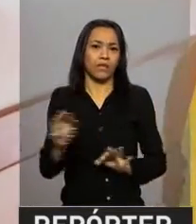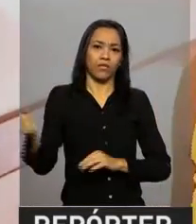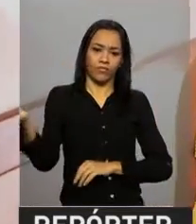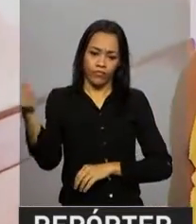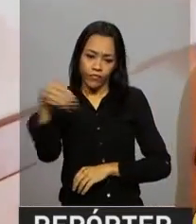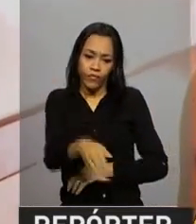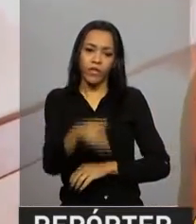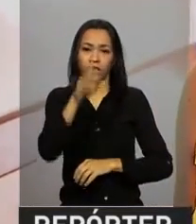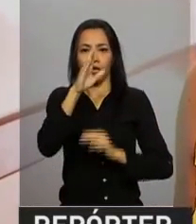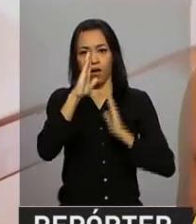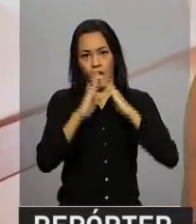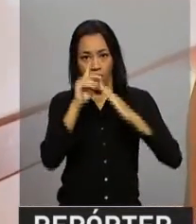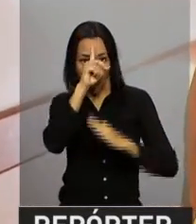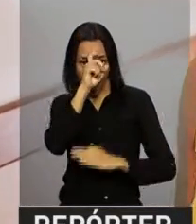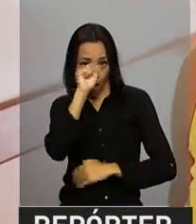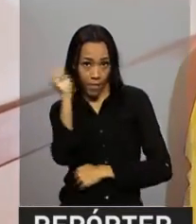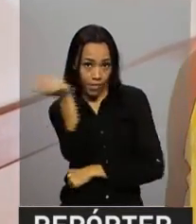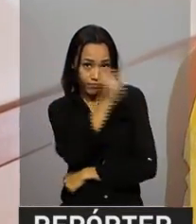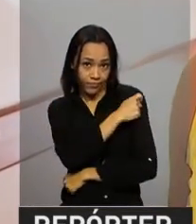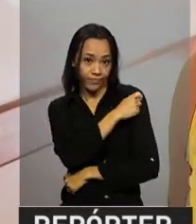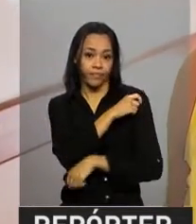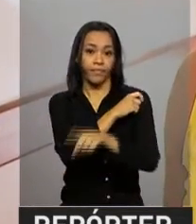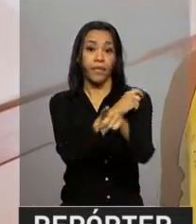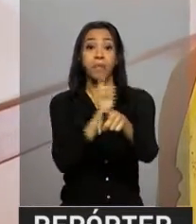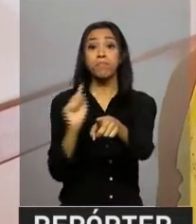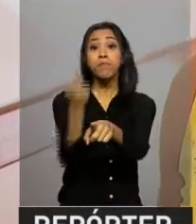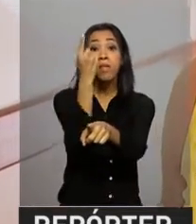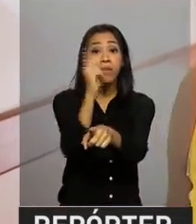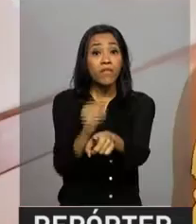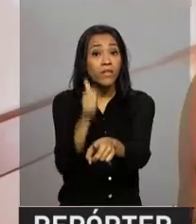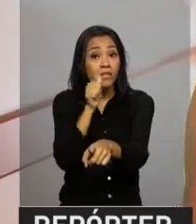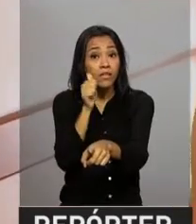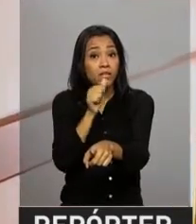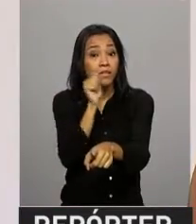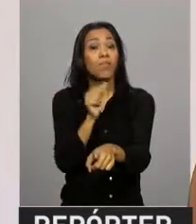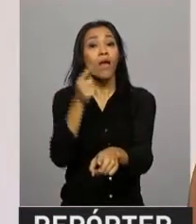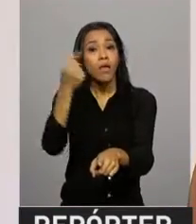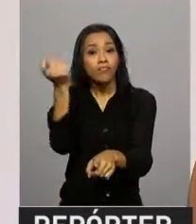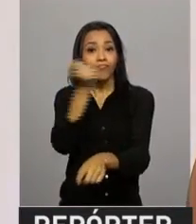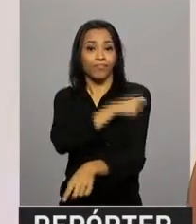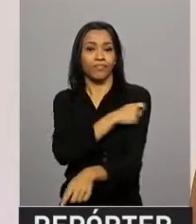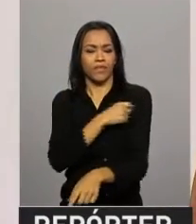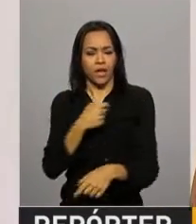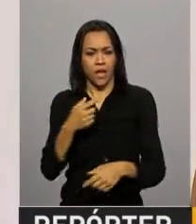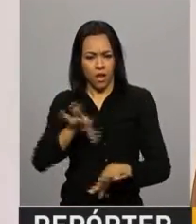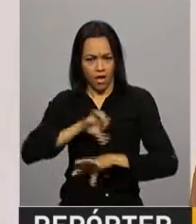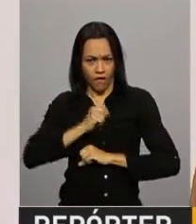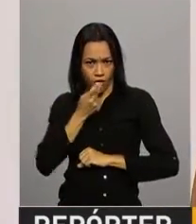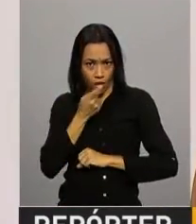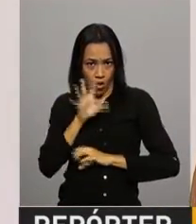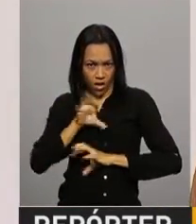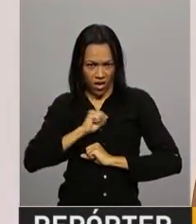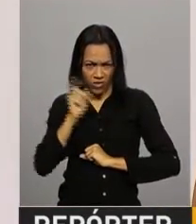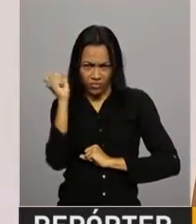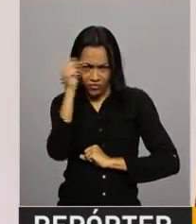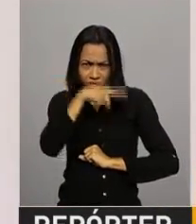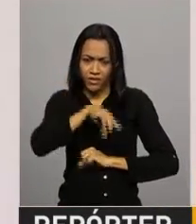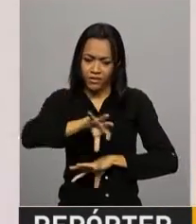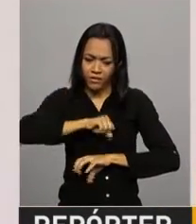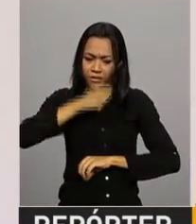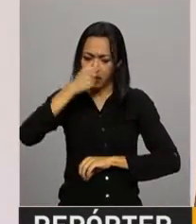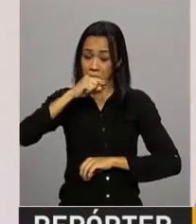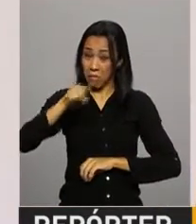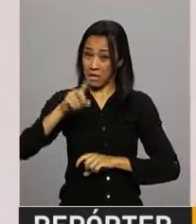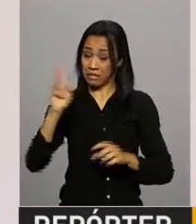Aos 60 anos, é a primeira vez que Valdênia toma vacina contra a gripe. Eu sou difícil pegar gripe, mas do jeito que está aí